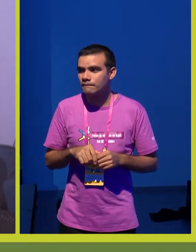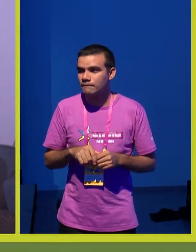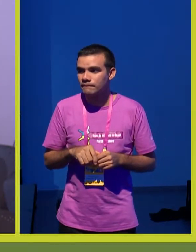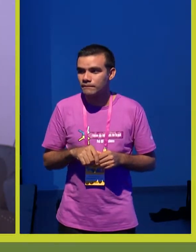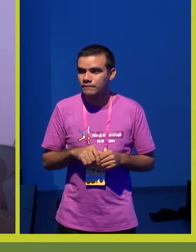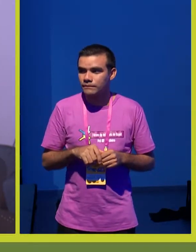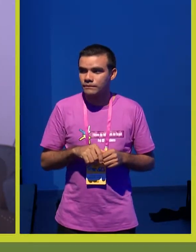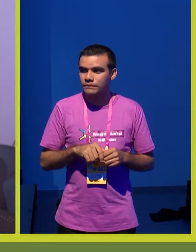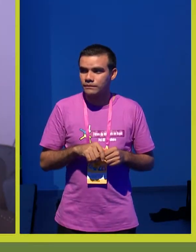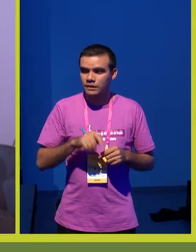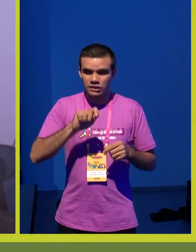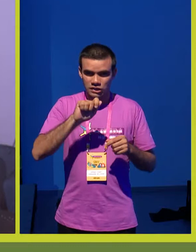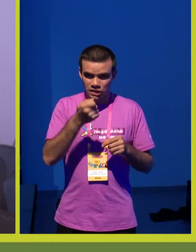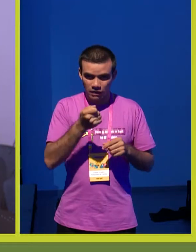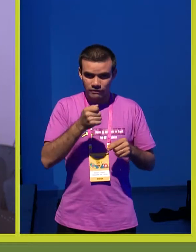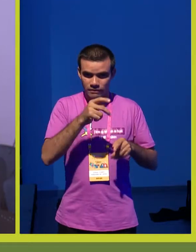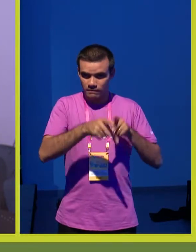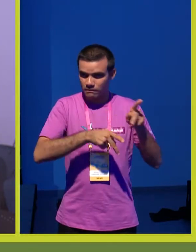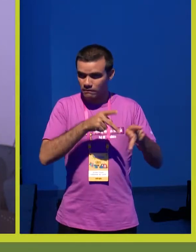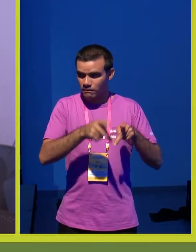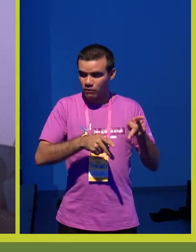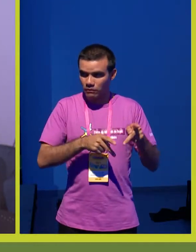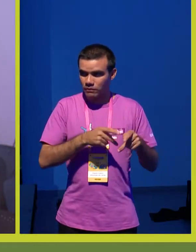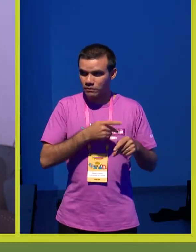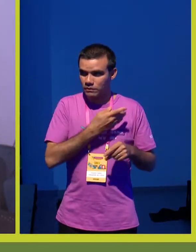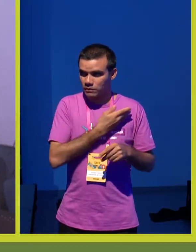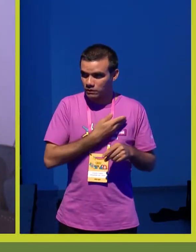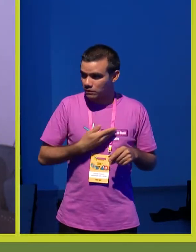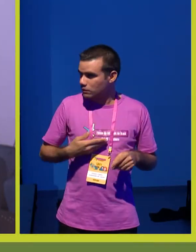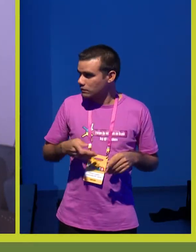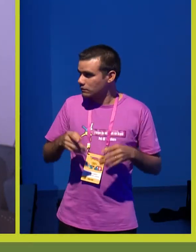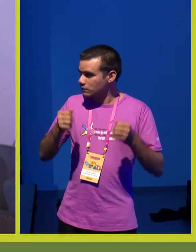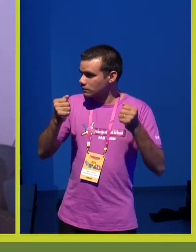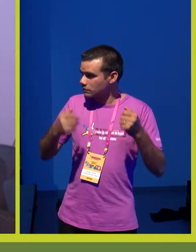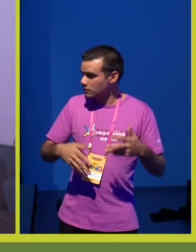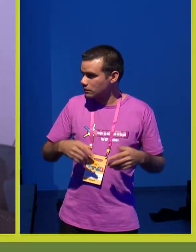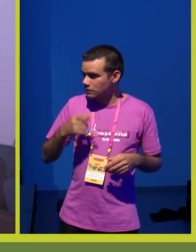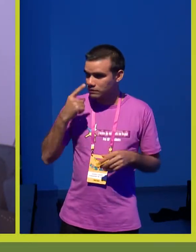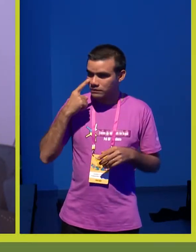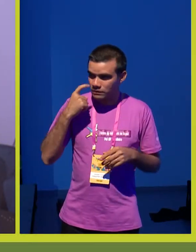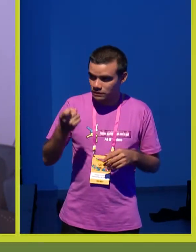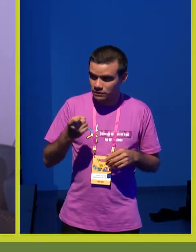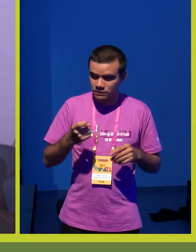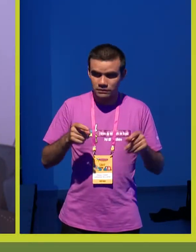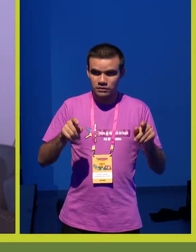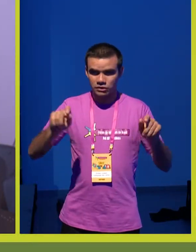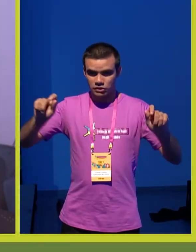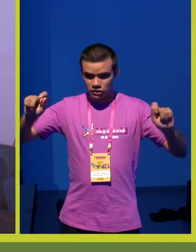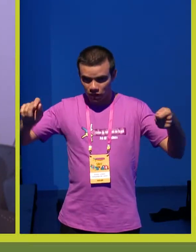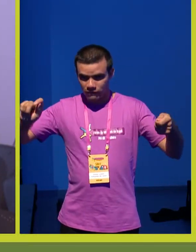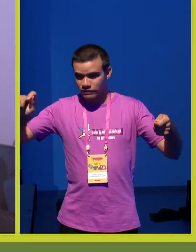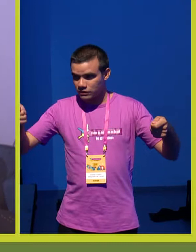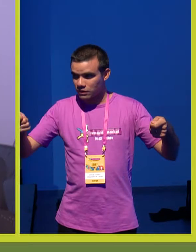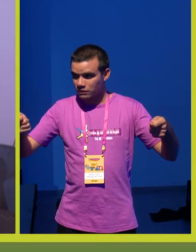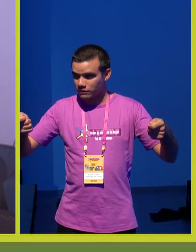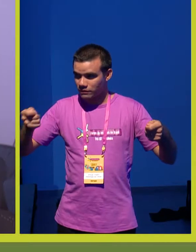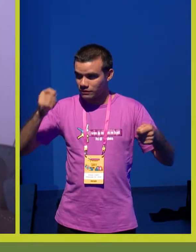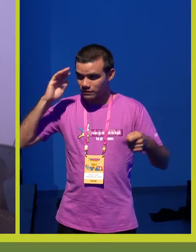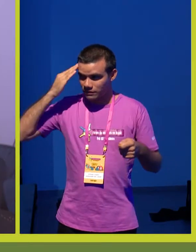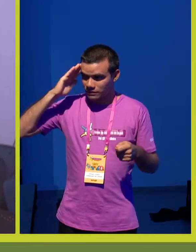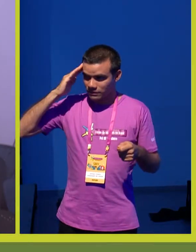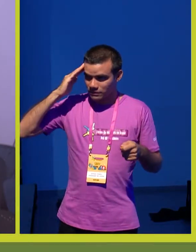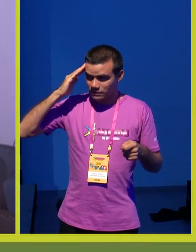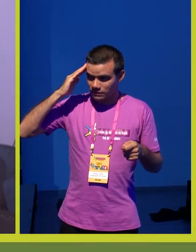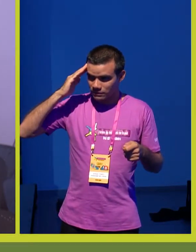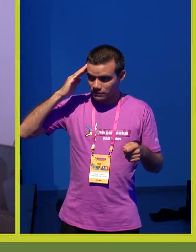autenticação de chave pública de uma hora que você falou que é interessante que tenha nas duas pontas não entendi direito